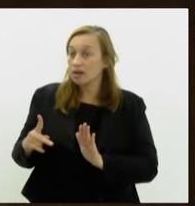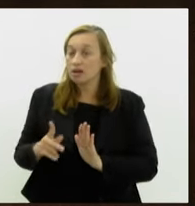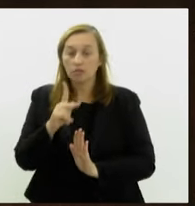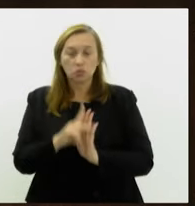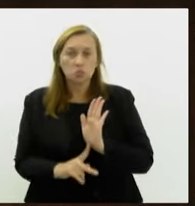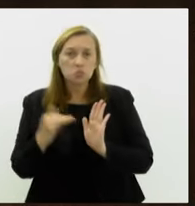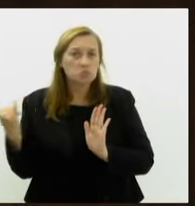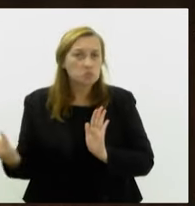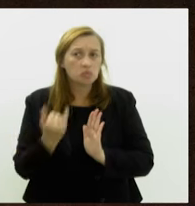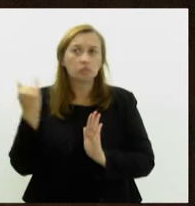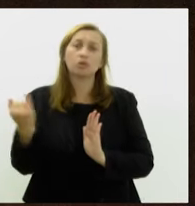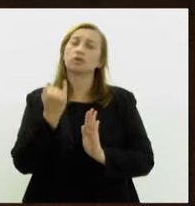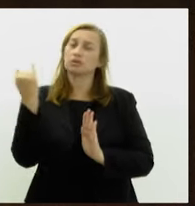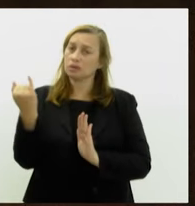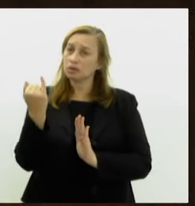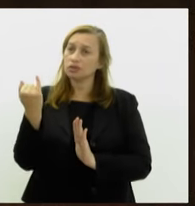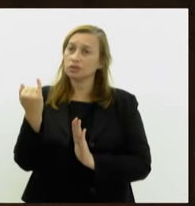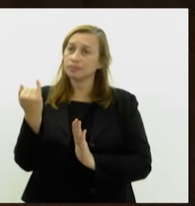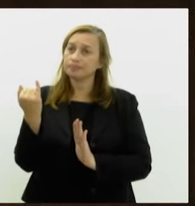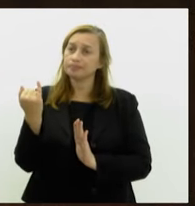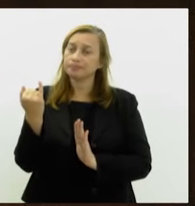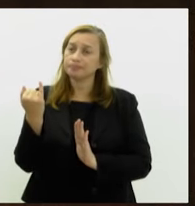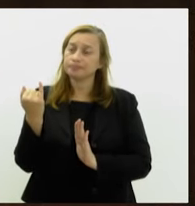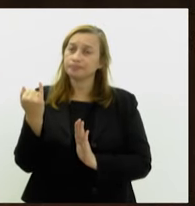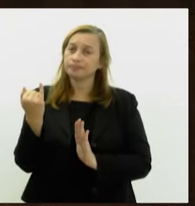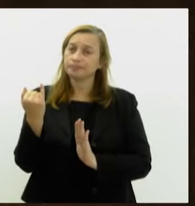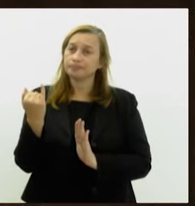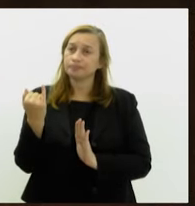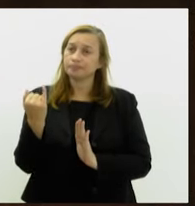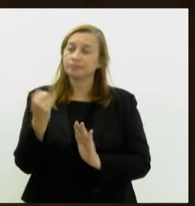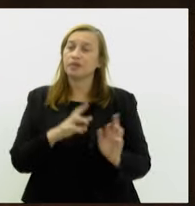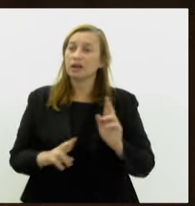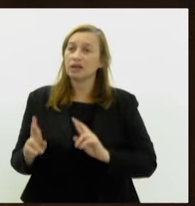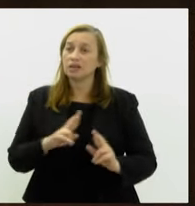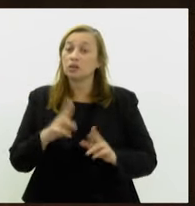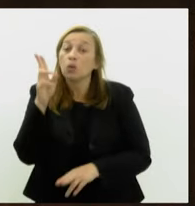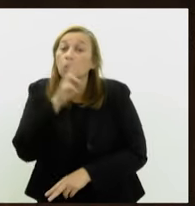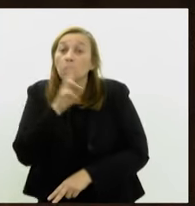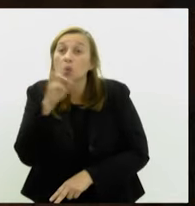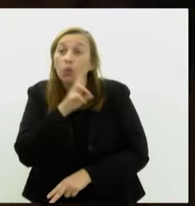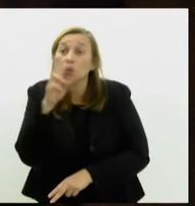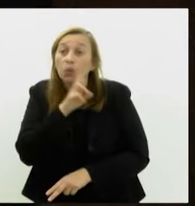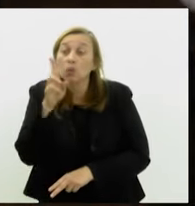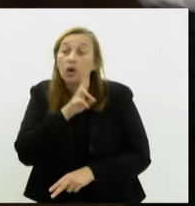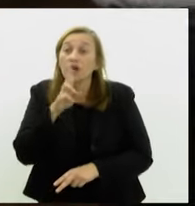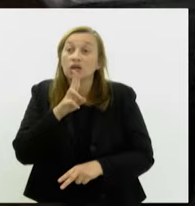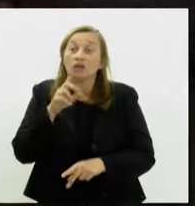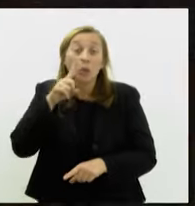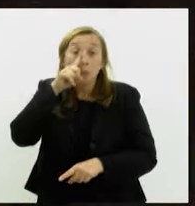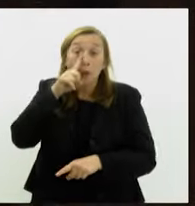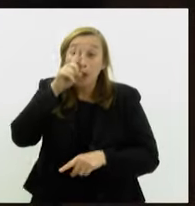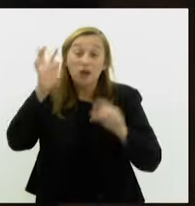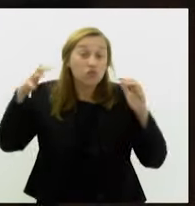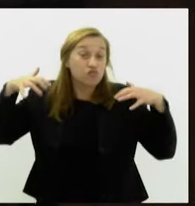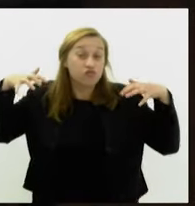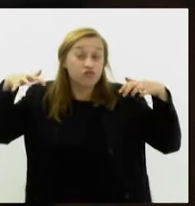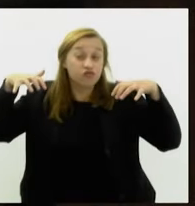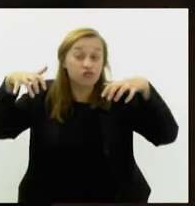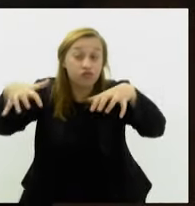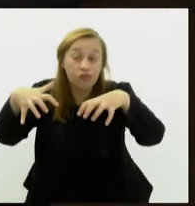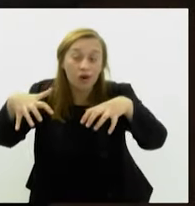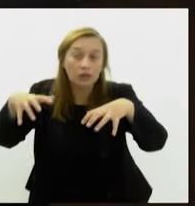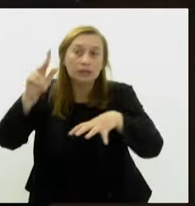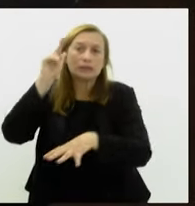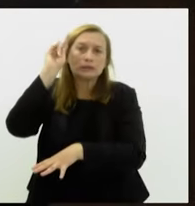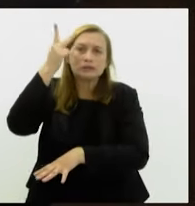tão importante, que diz respeito a medidas de emergência com relação às chuvas que